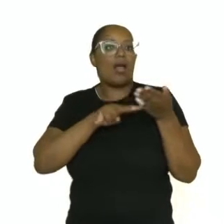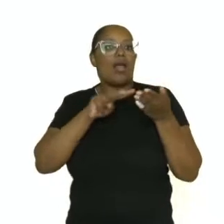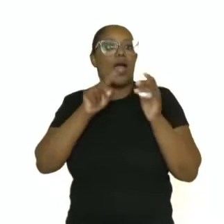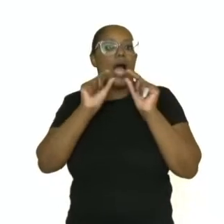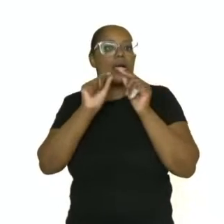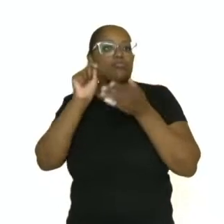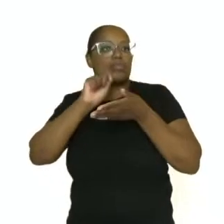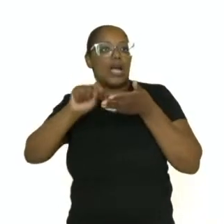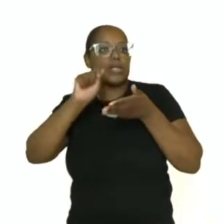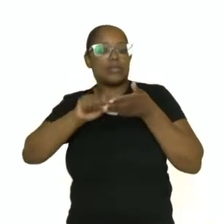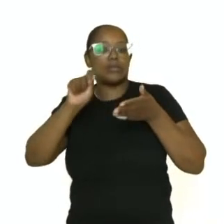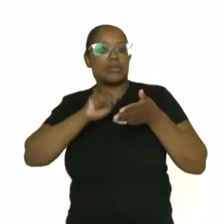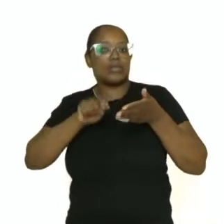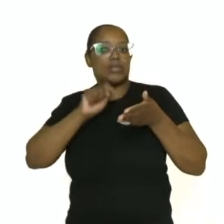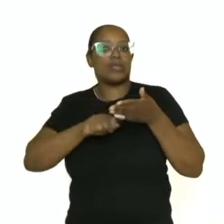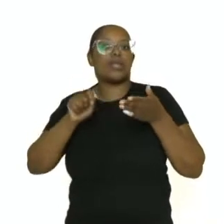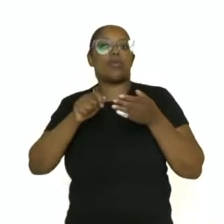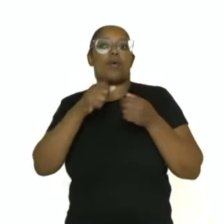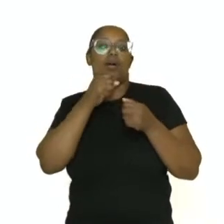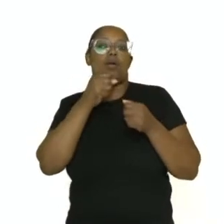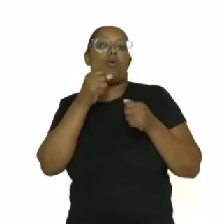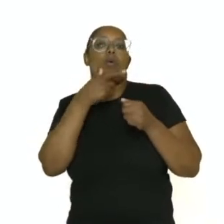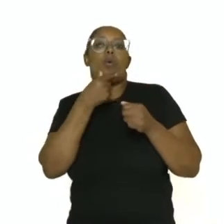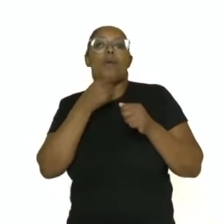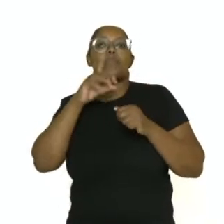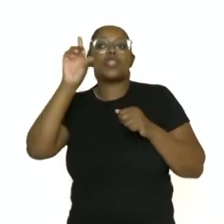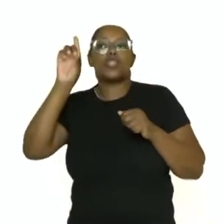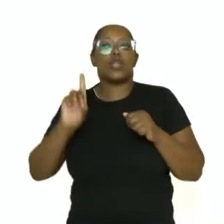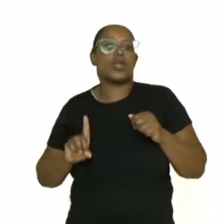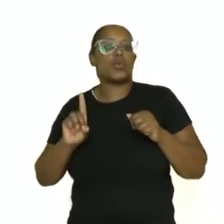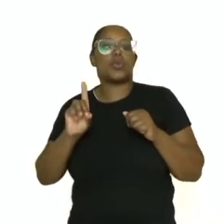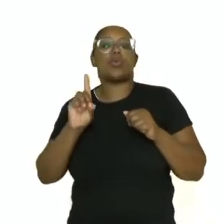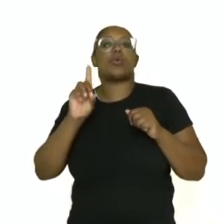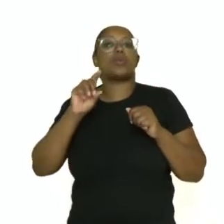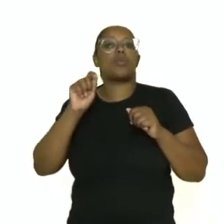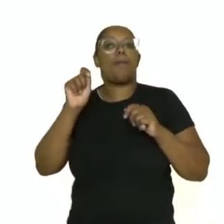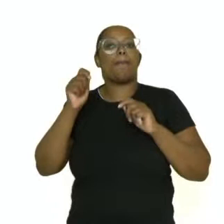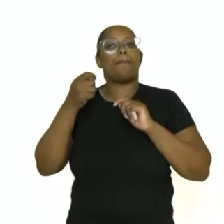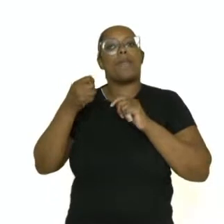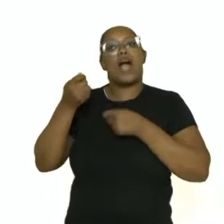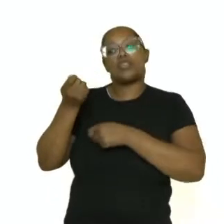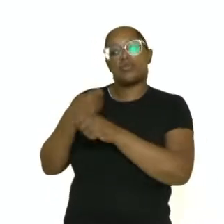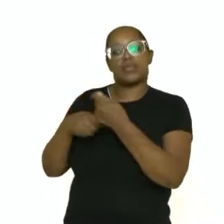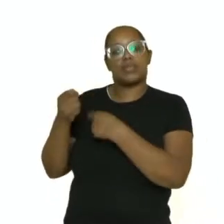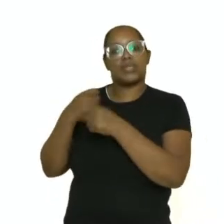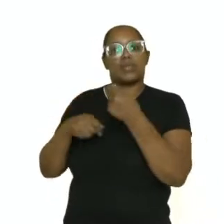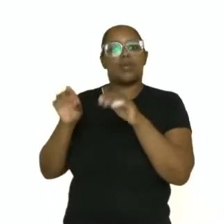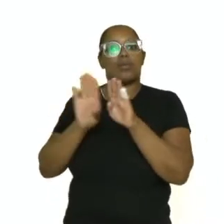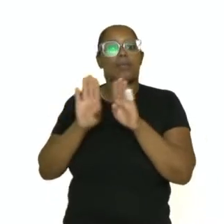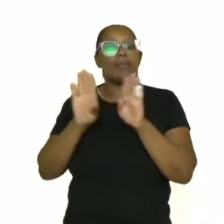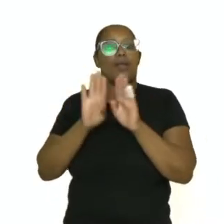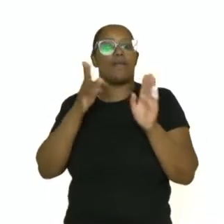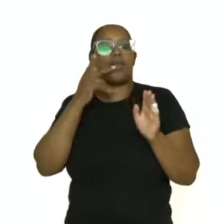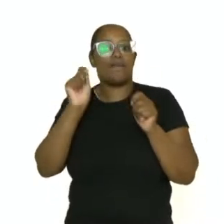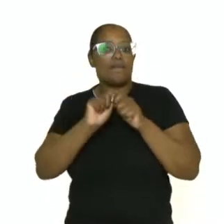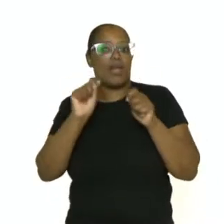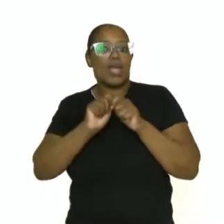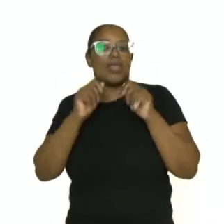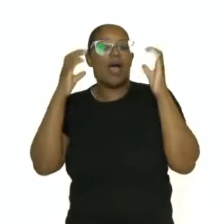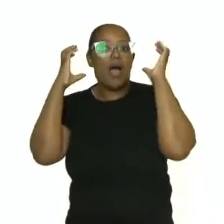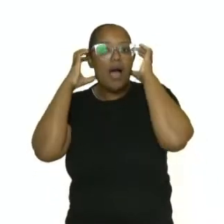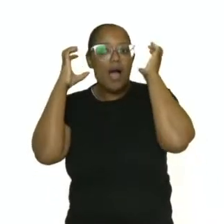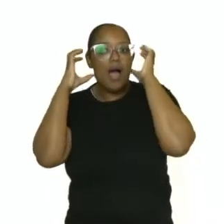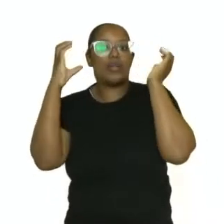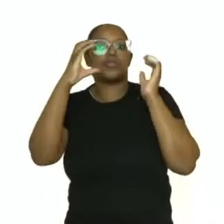com o diretor de comunicação e marketing da Sanepar, Hudson José, concedida à Rádio CBN Curitiba. O que